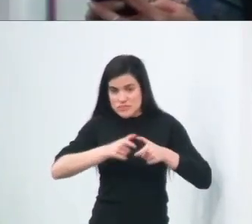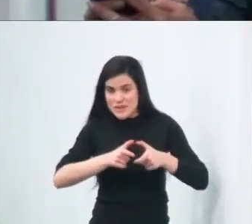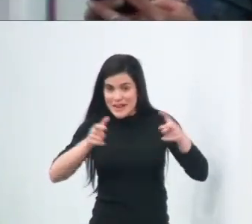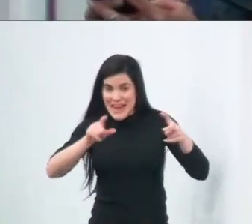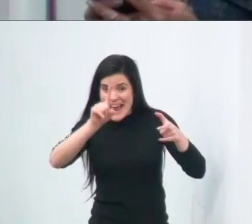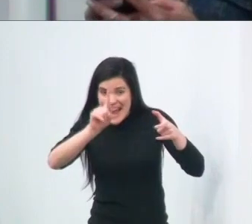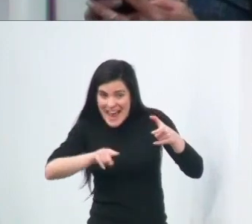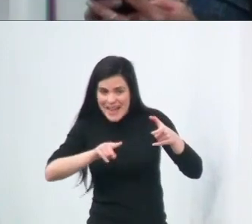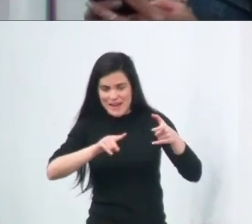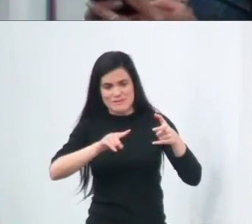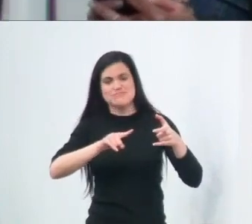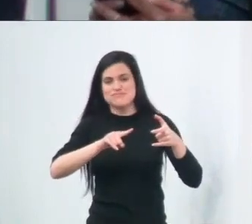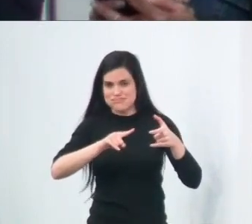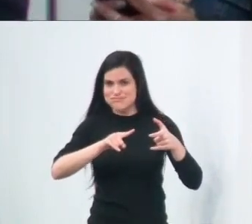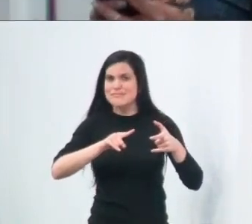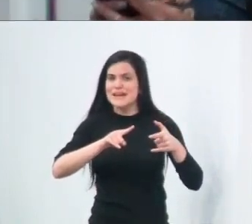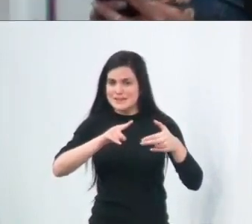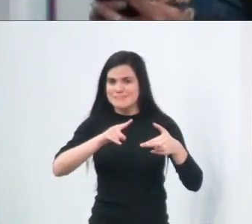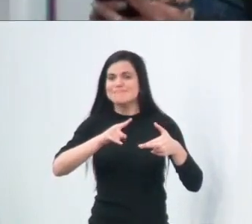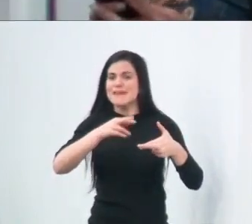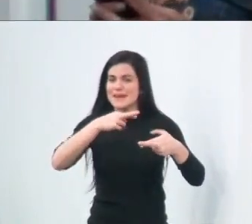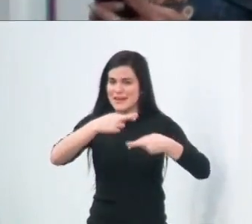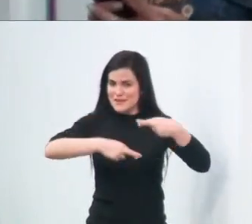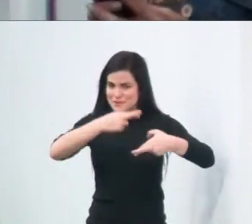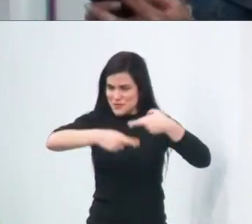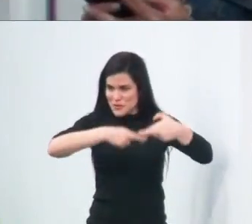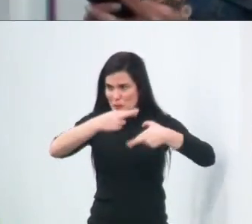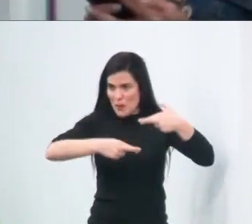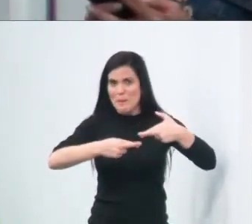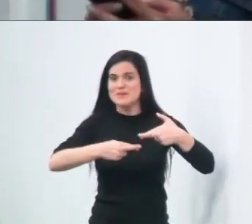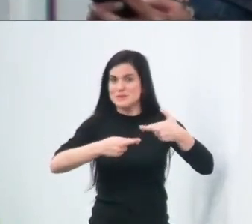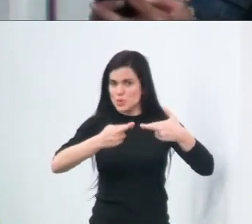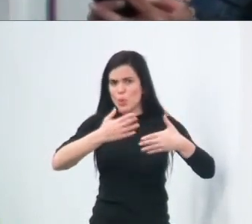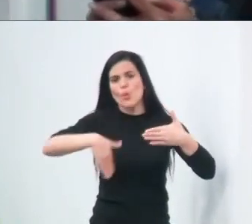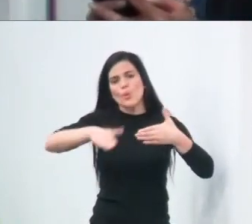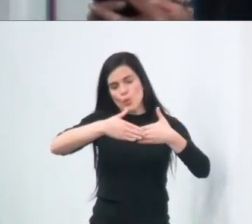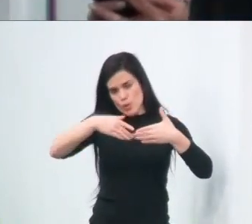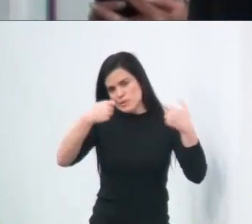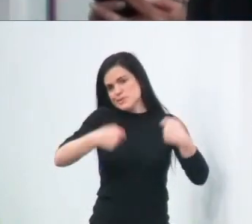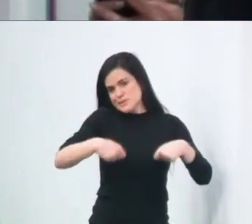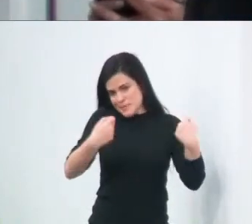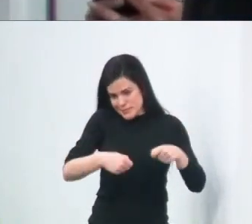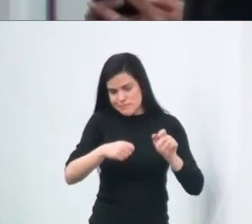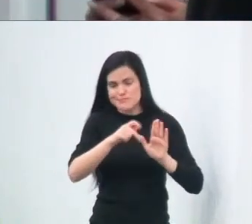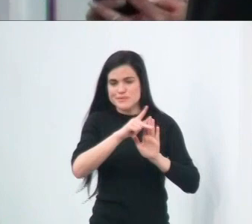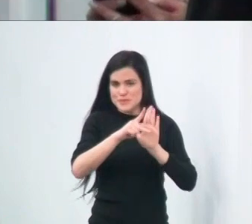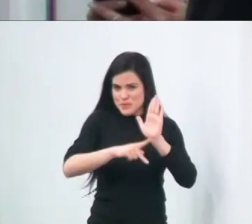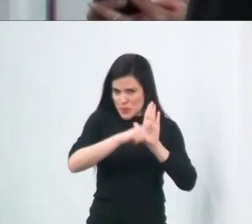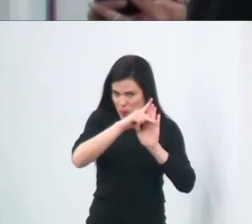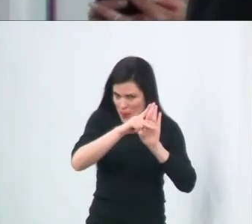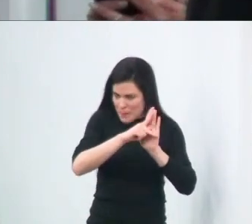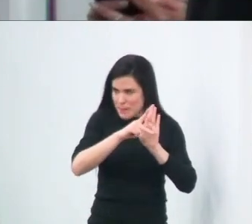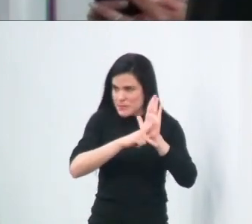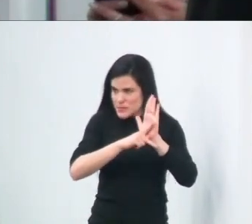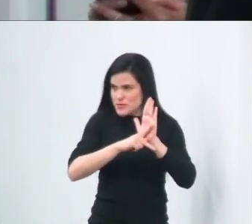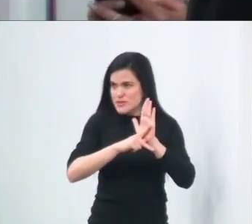completa daquele posto da Petrópolis, que ele demandou de um projeto. Esse projeto ele teve que ser lá no ano